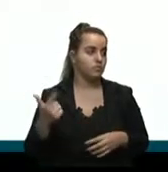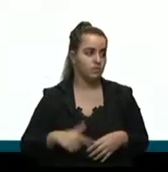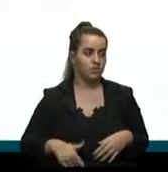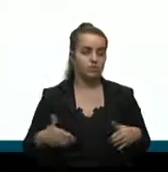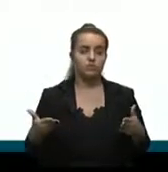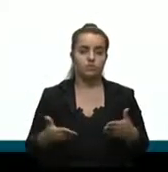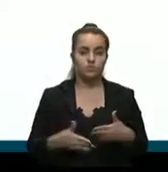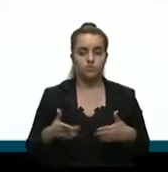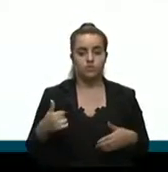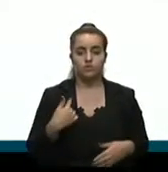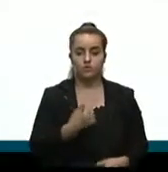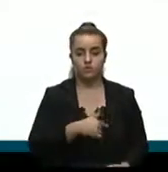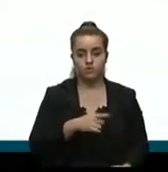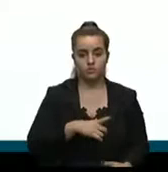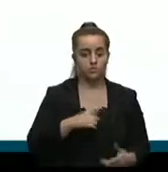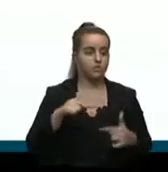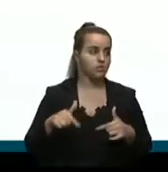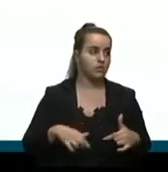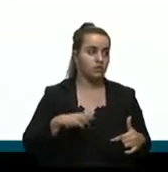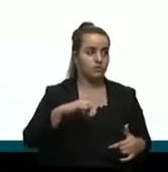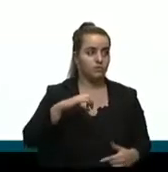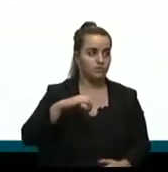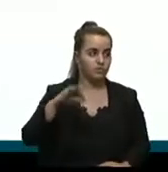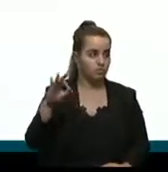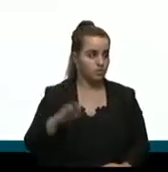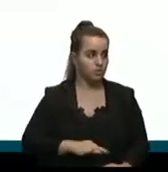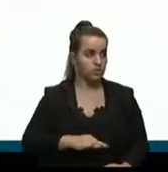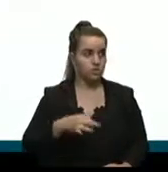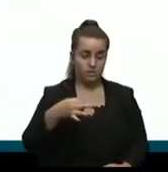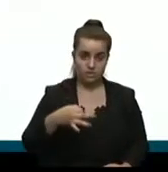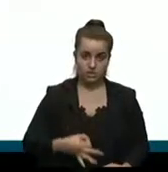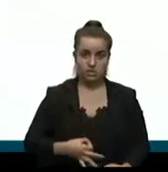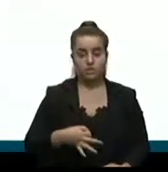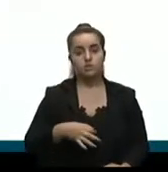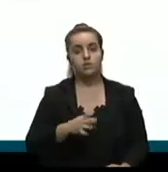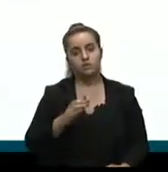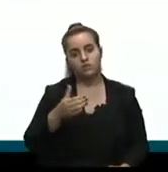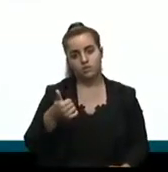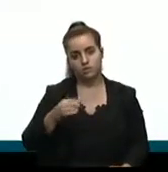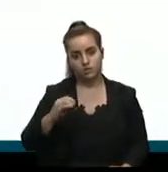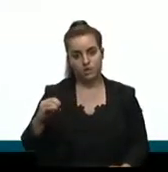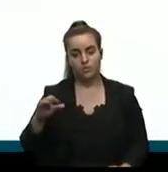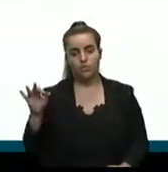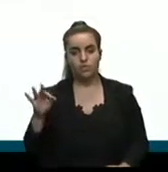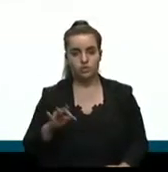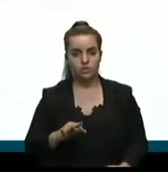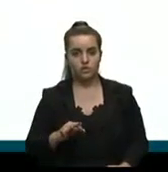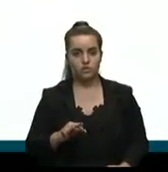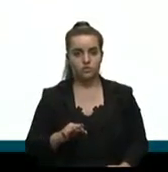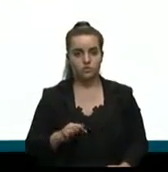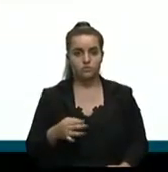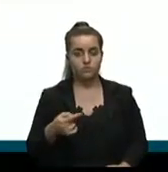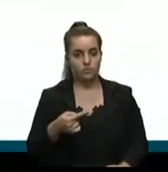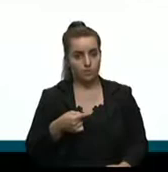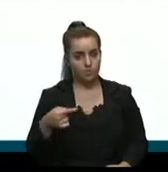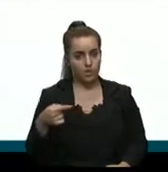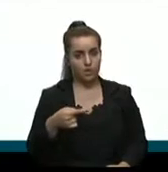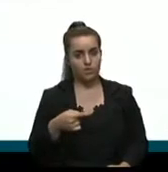Novamente, temos uma região de 90% de precisão, 100%